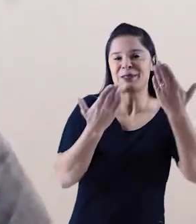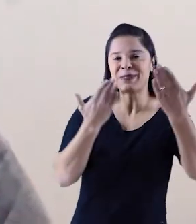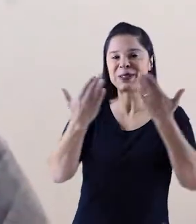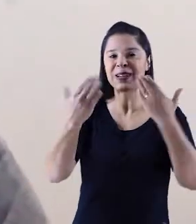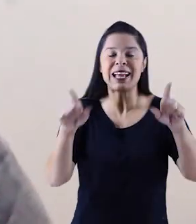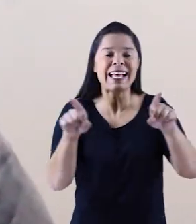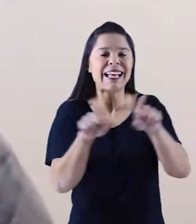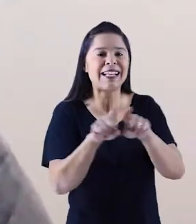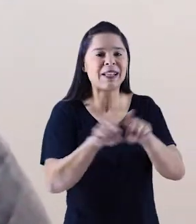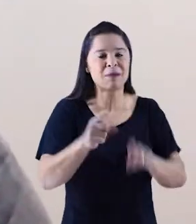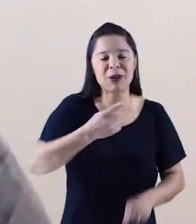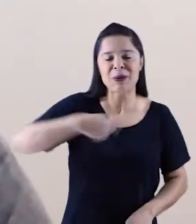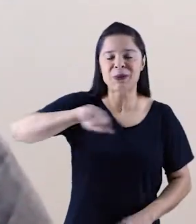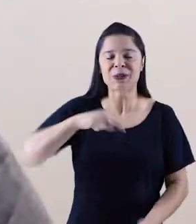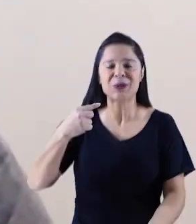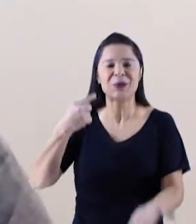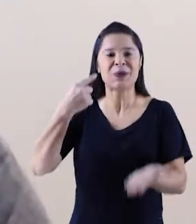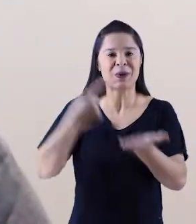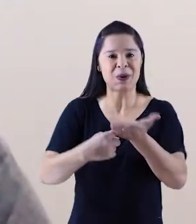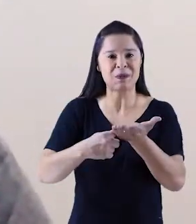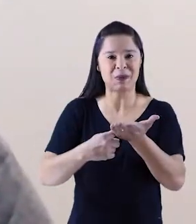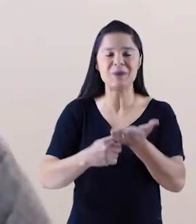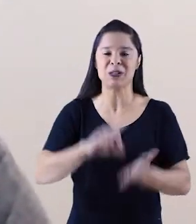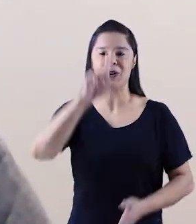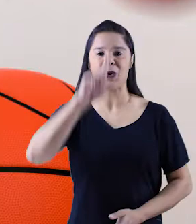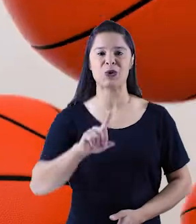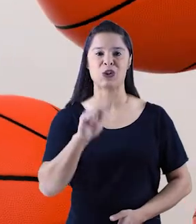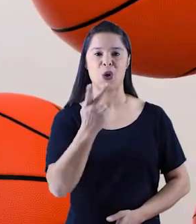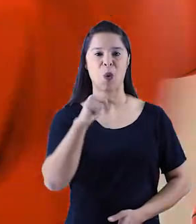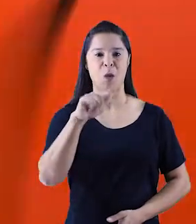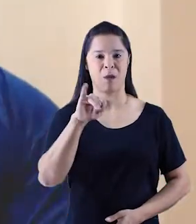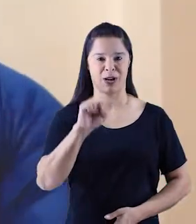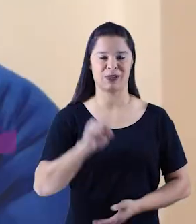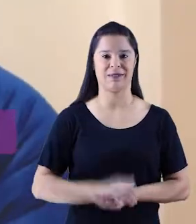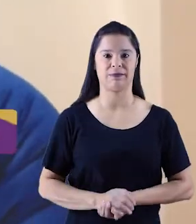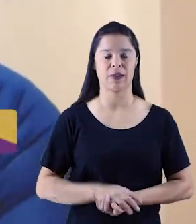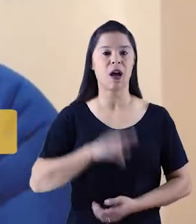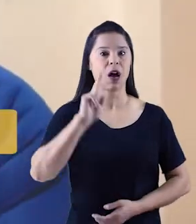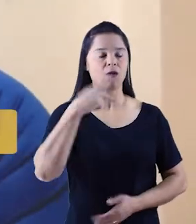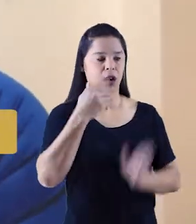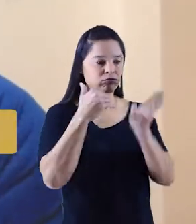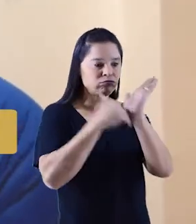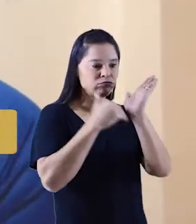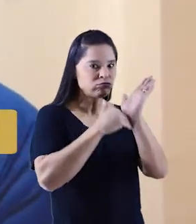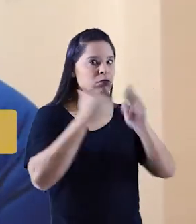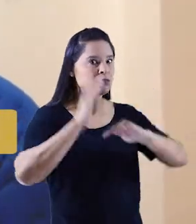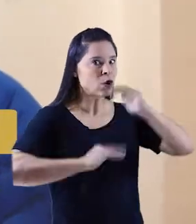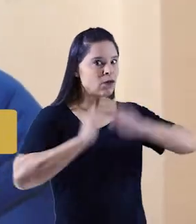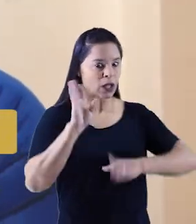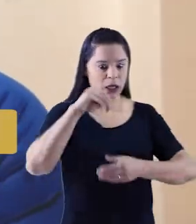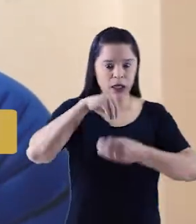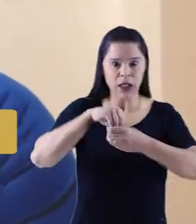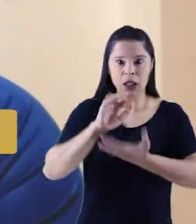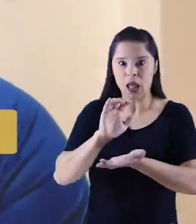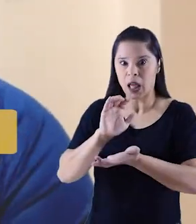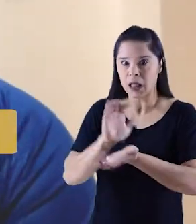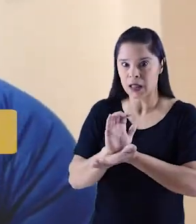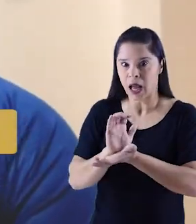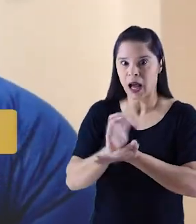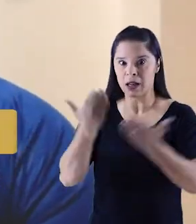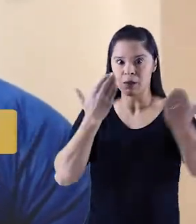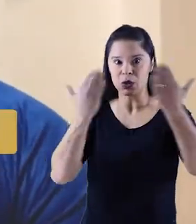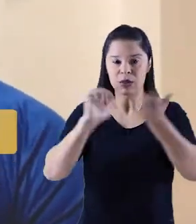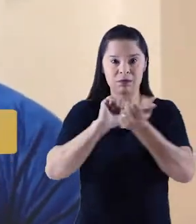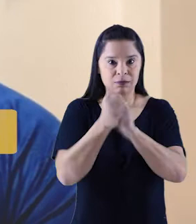Psicologia e também o nosso compromisso com os direitos humanos. Falar de sigilo profissional dentro da psicologia do esporte é